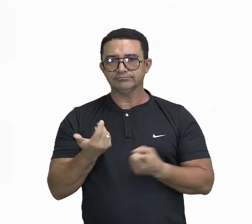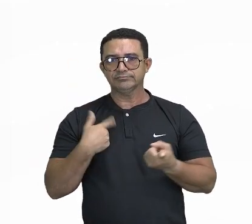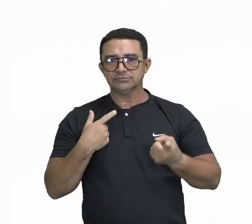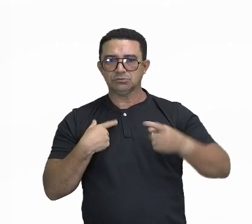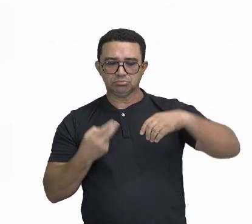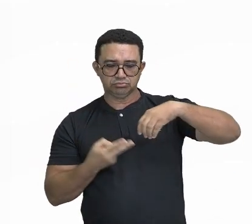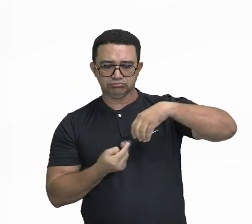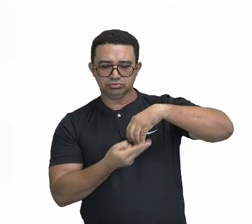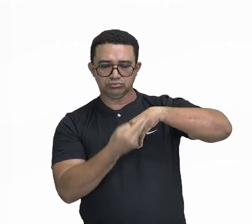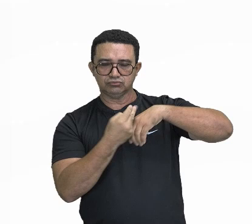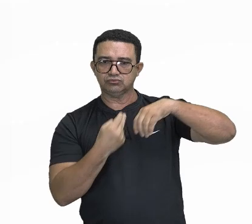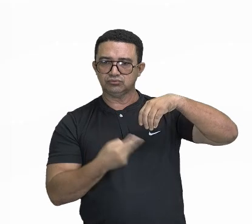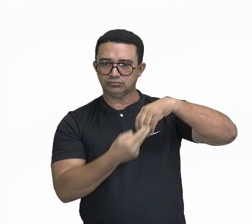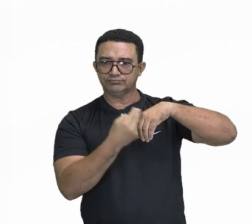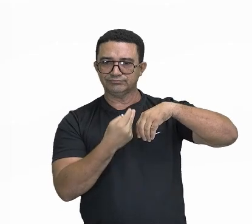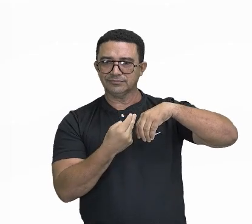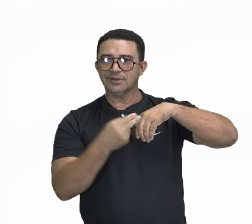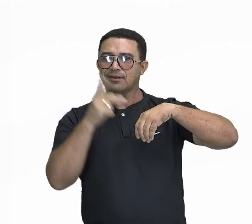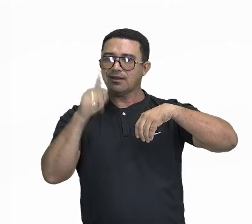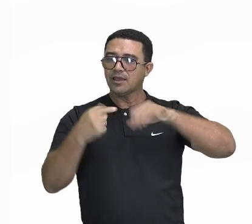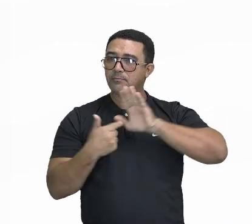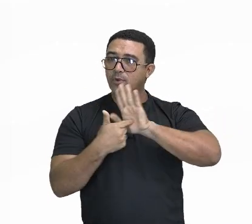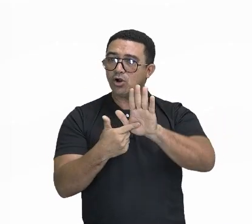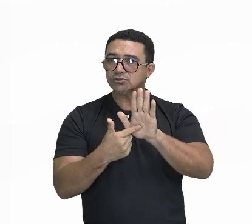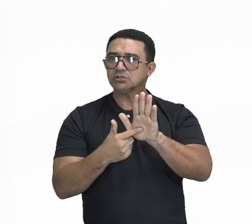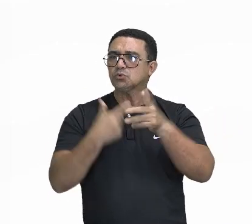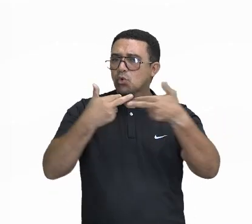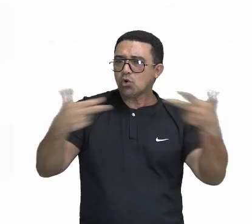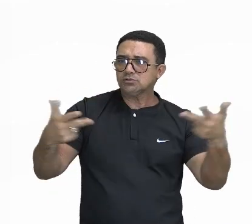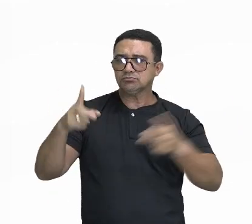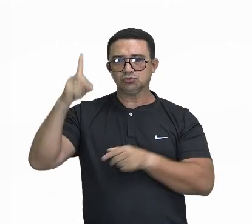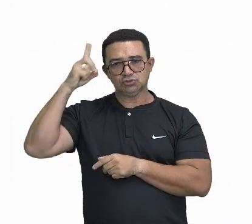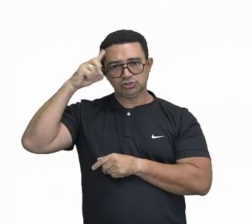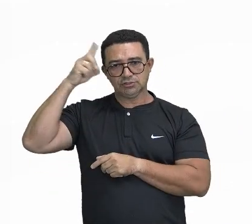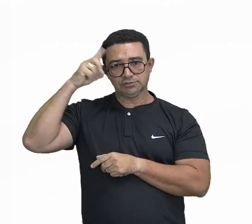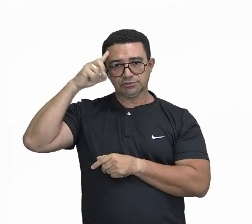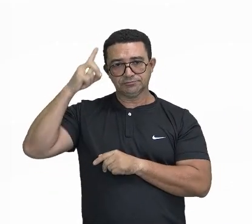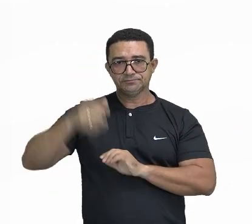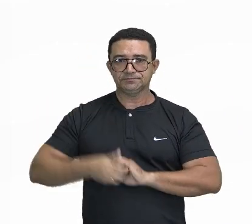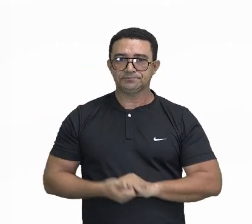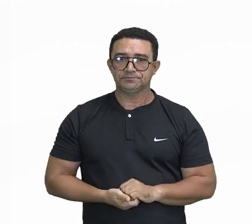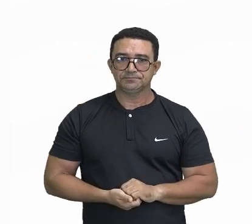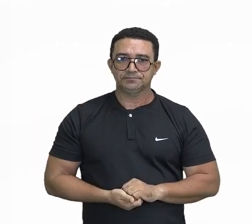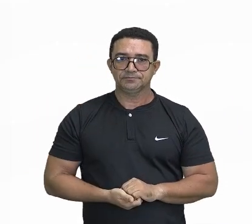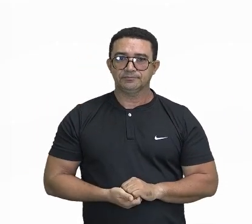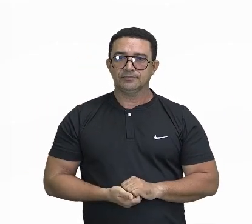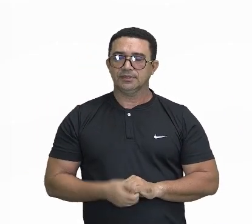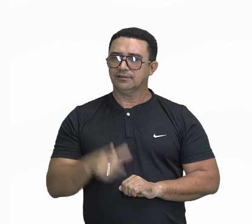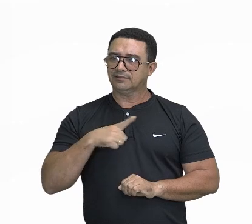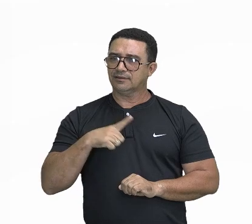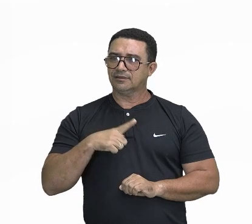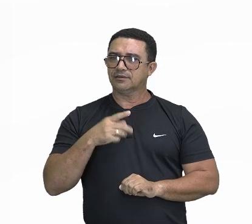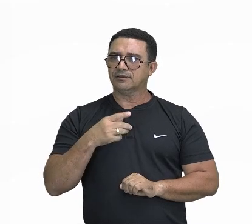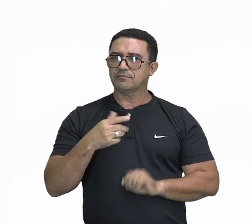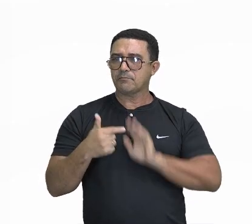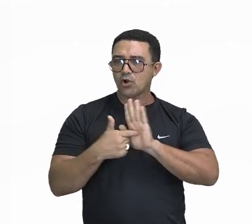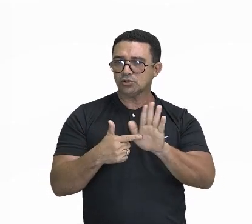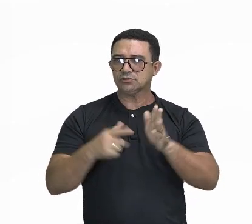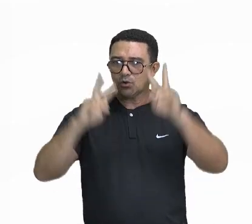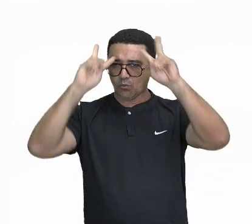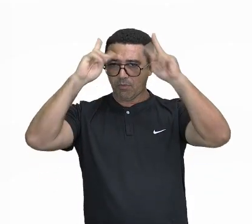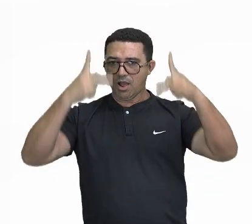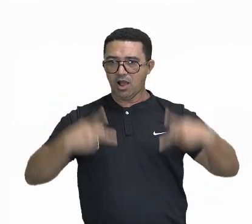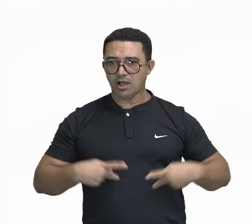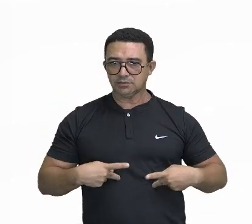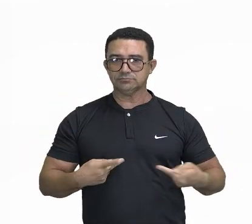que representa a realidade. Como vocês podem ver aí, tem a representação do ser humano,